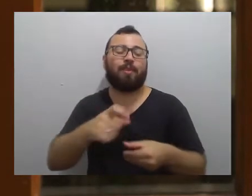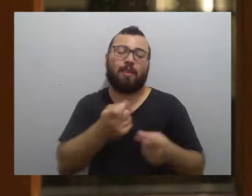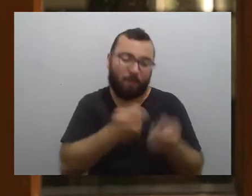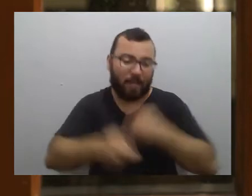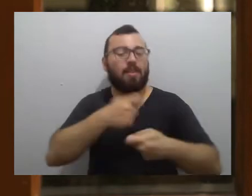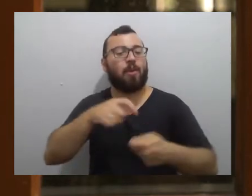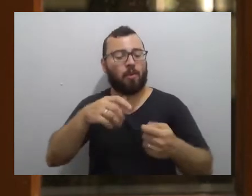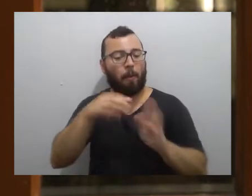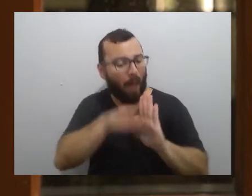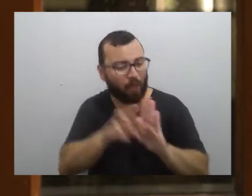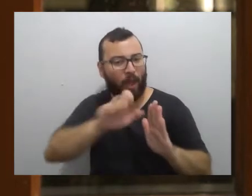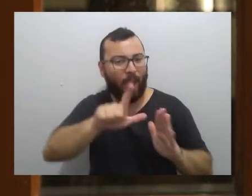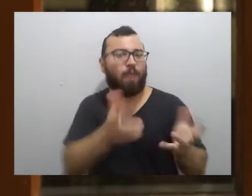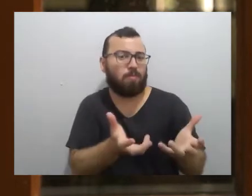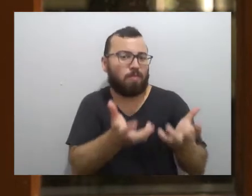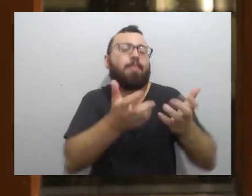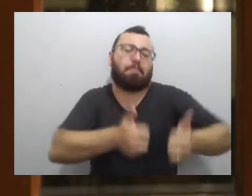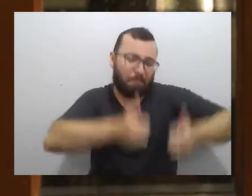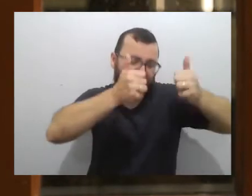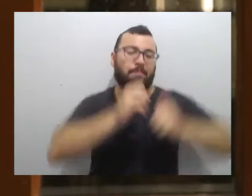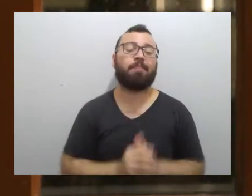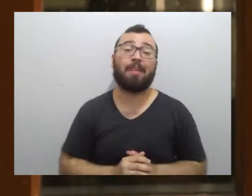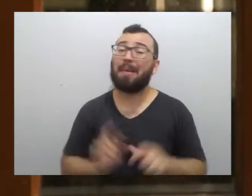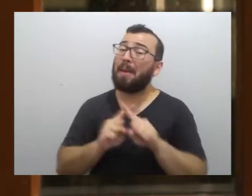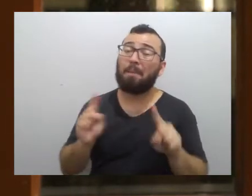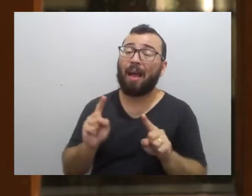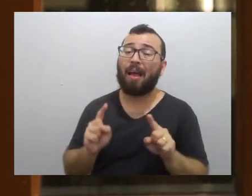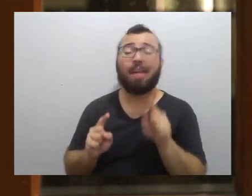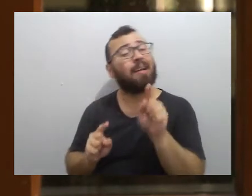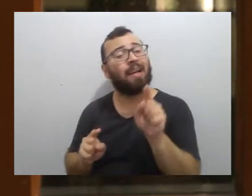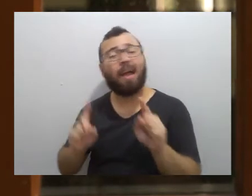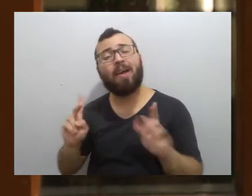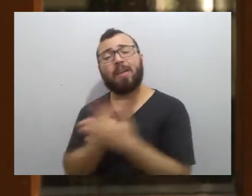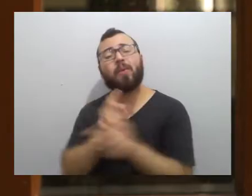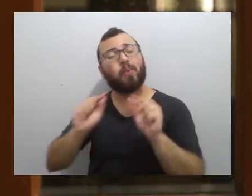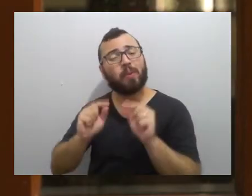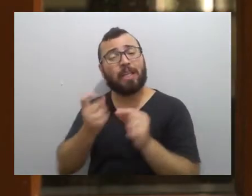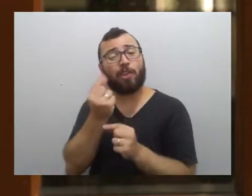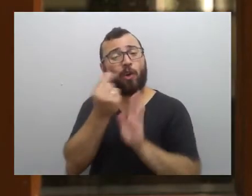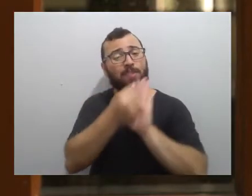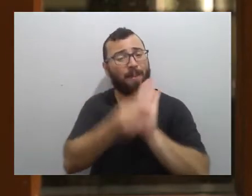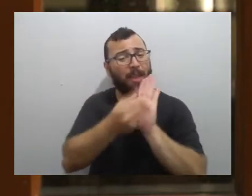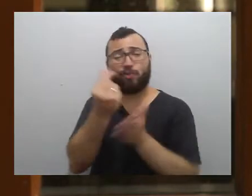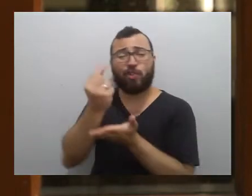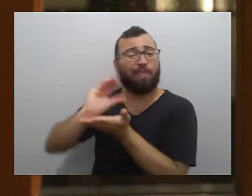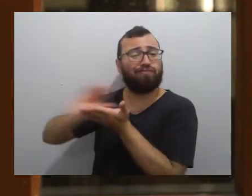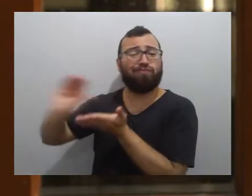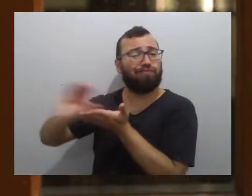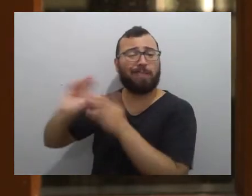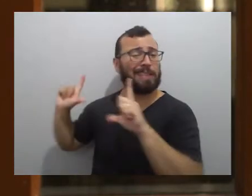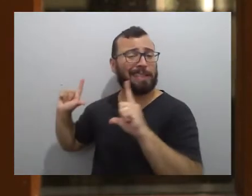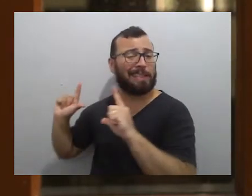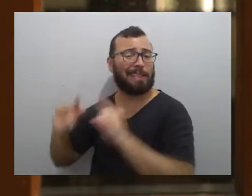rigorosa, tanto nos salários do pessoal universitário, quanto